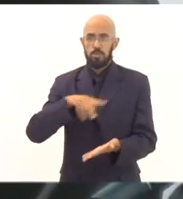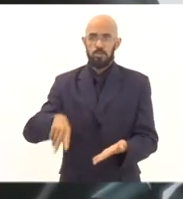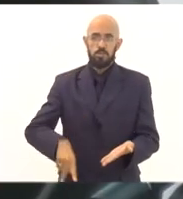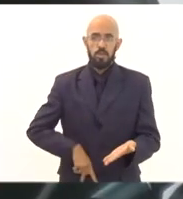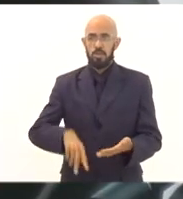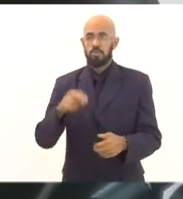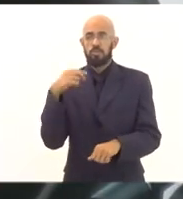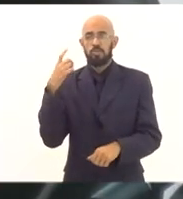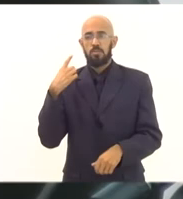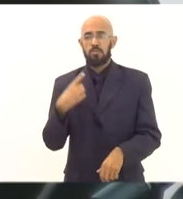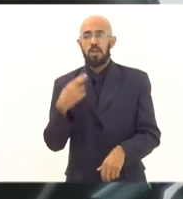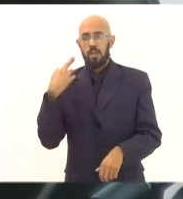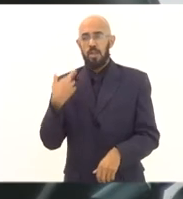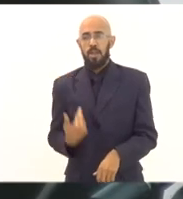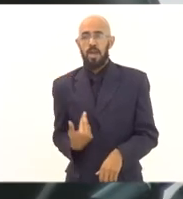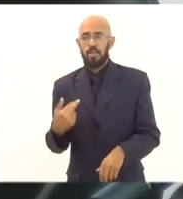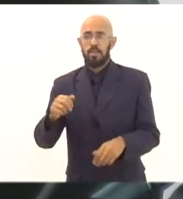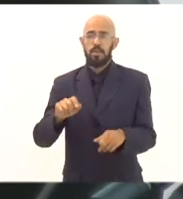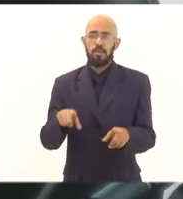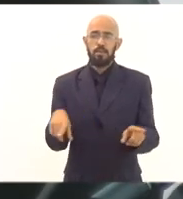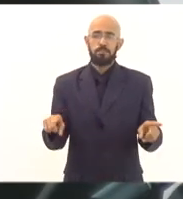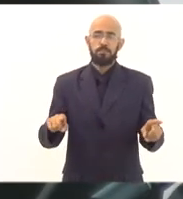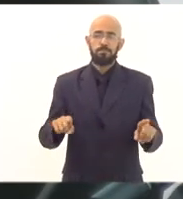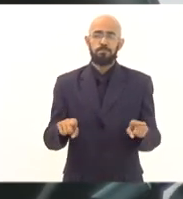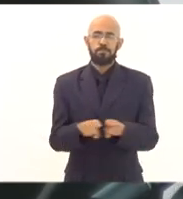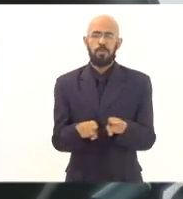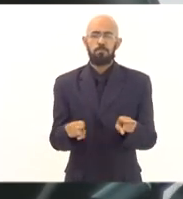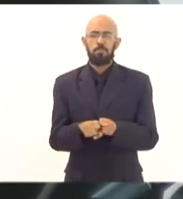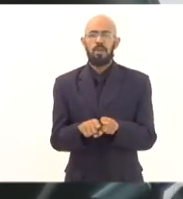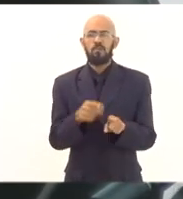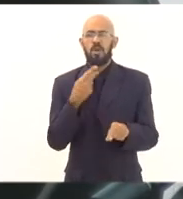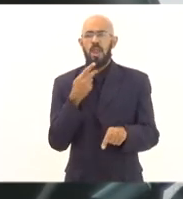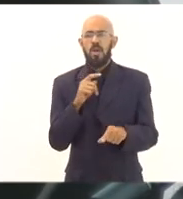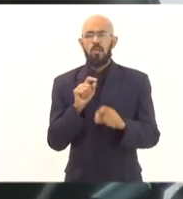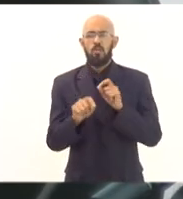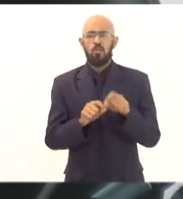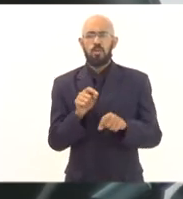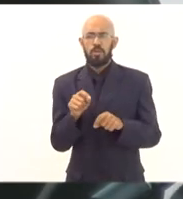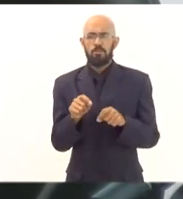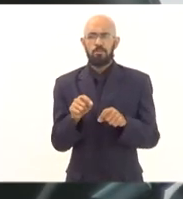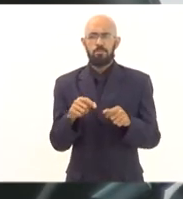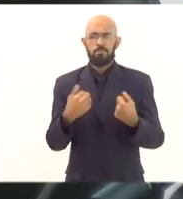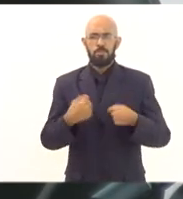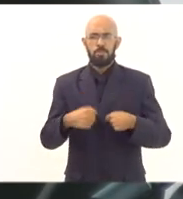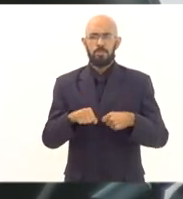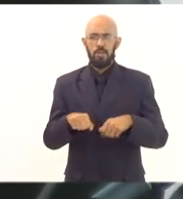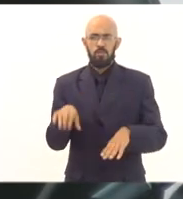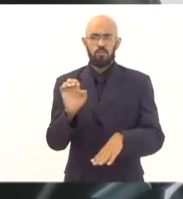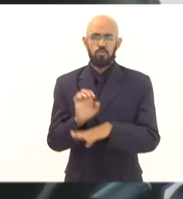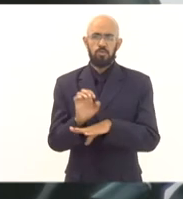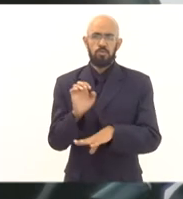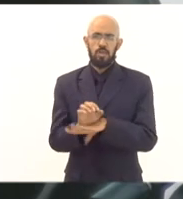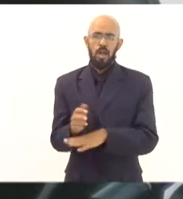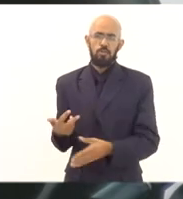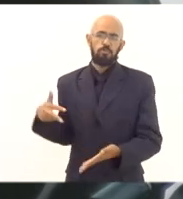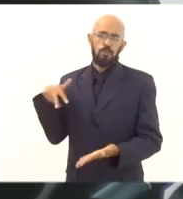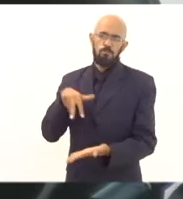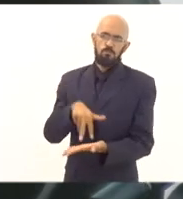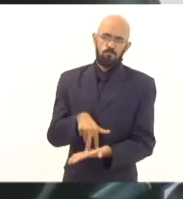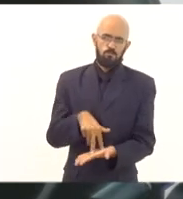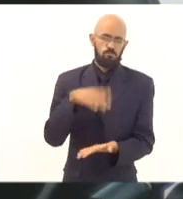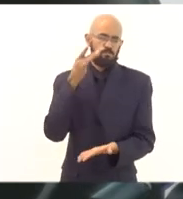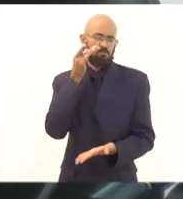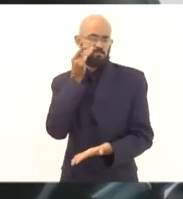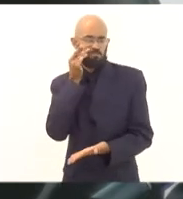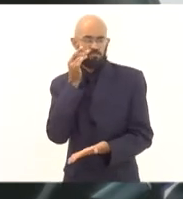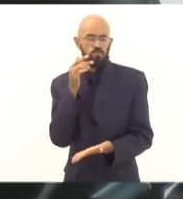do tá de Renata Souza e dizer o seguinte precisava o estado ele precisa estar mais presente eu sei que tem que dividir